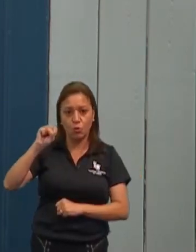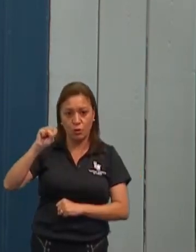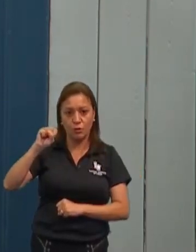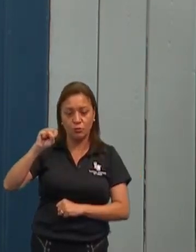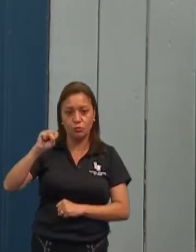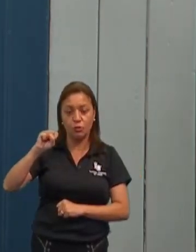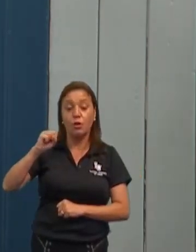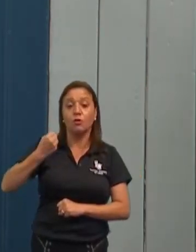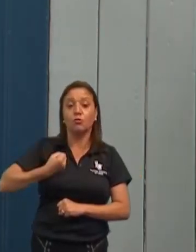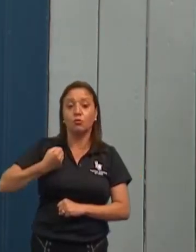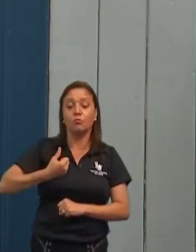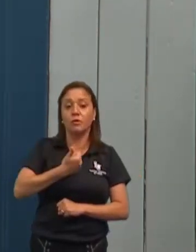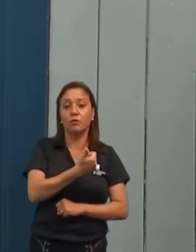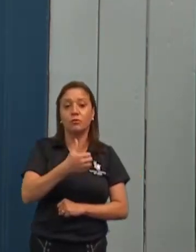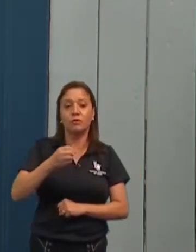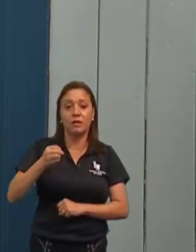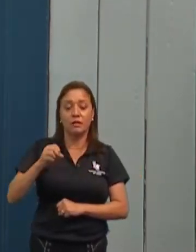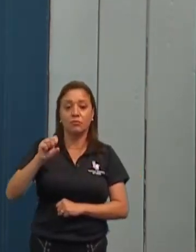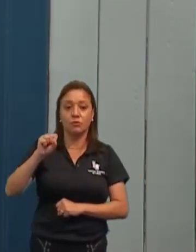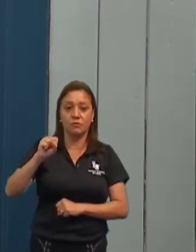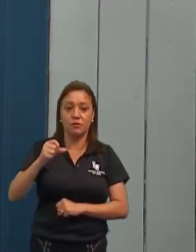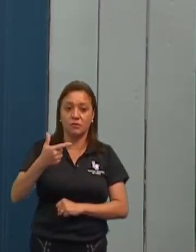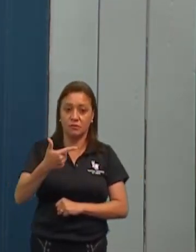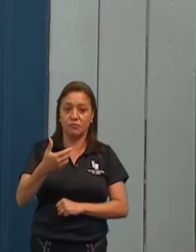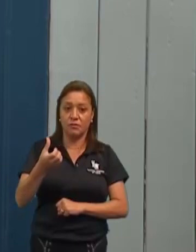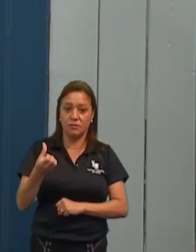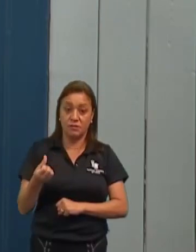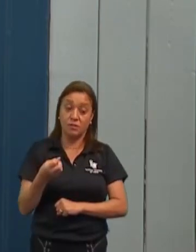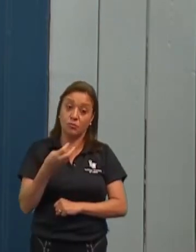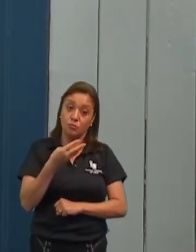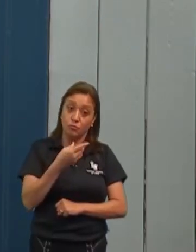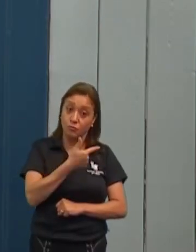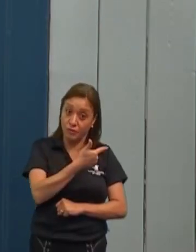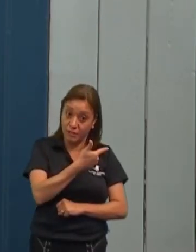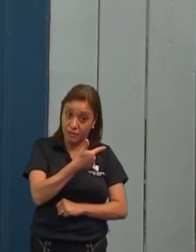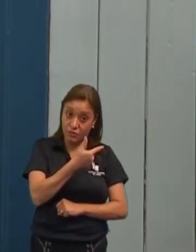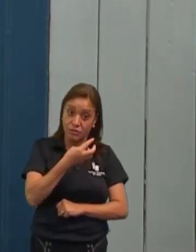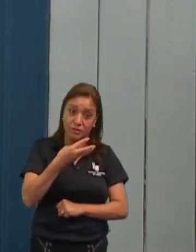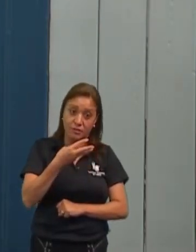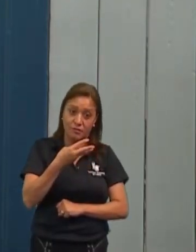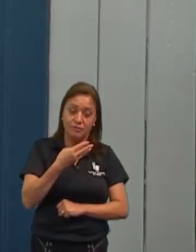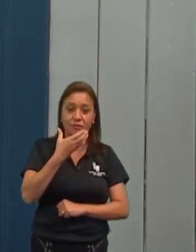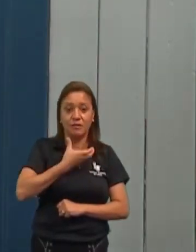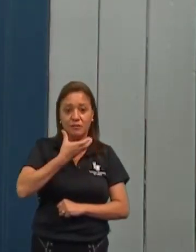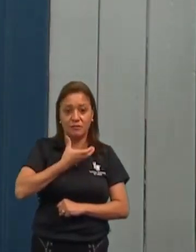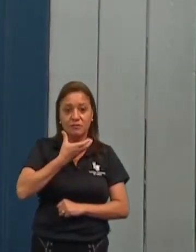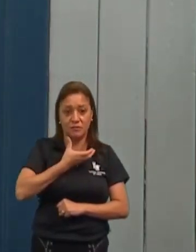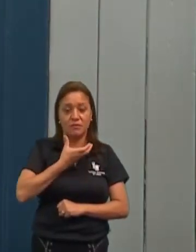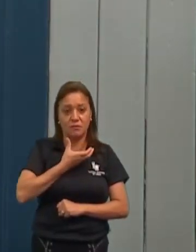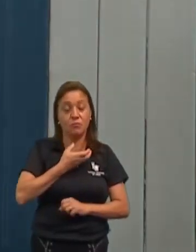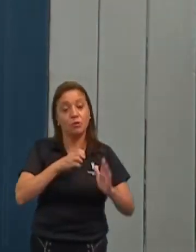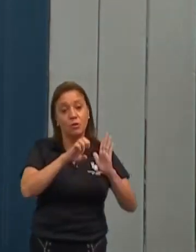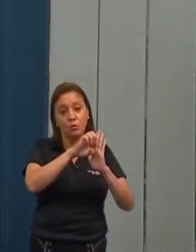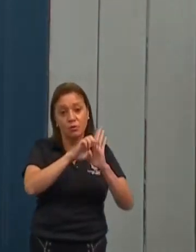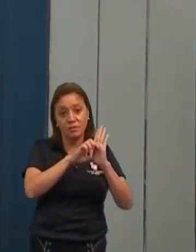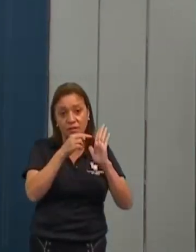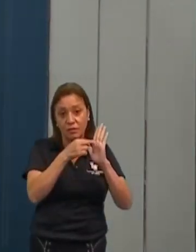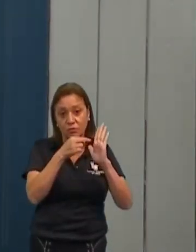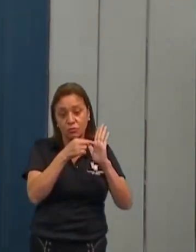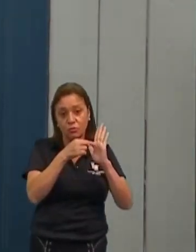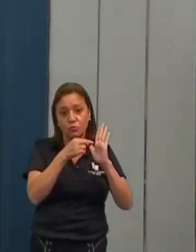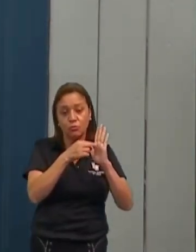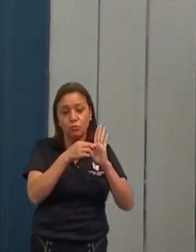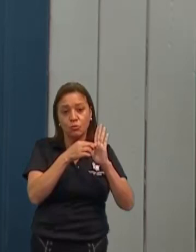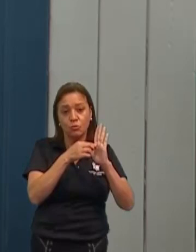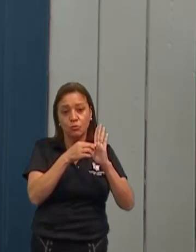número 10.826, de 23 de dezembro, que é o Estatuto do Desarmamento, trata lá no